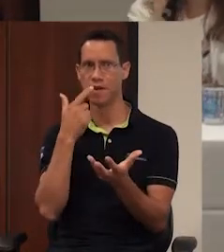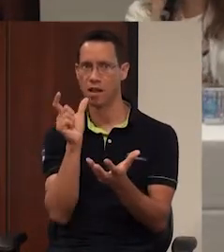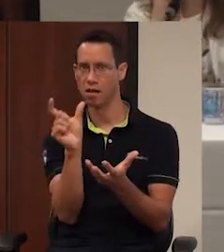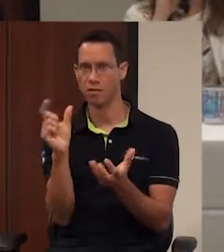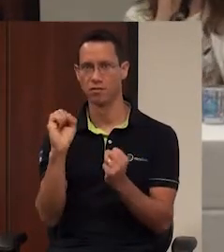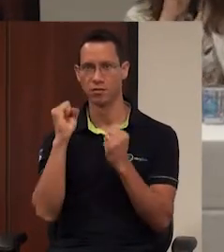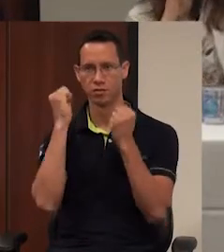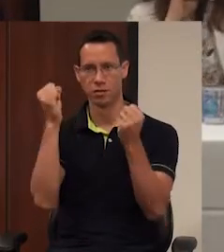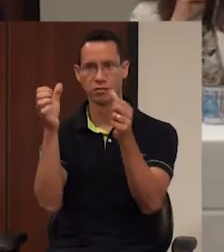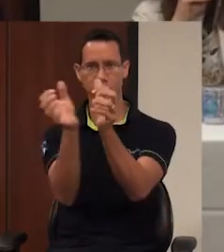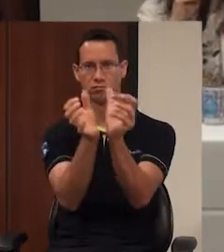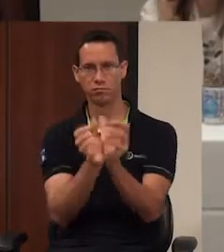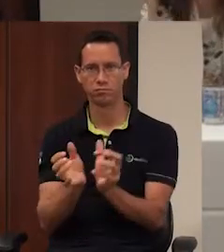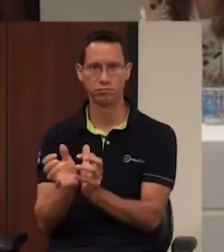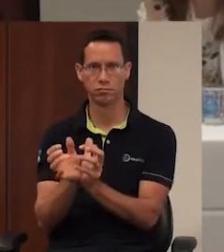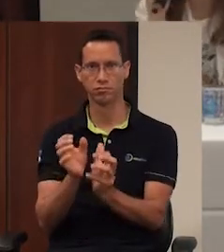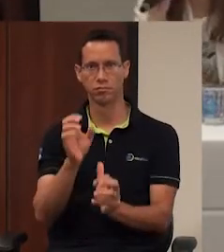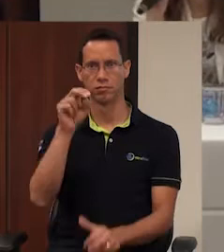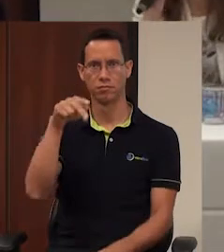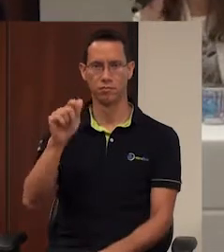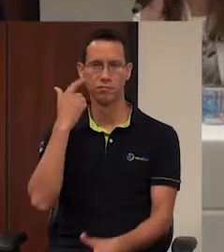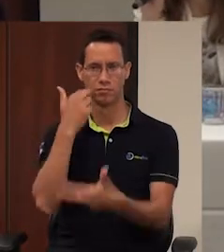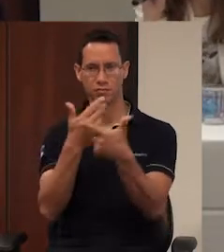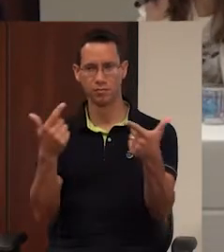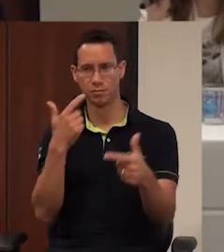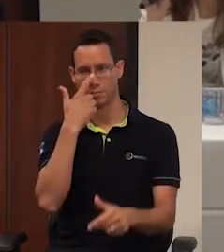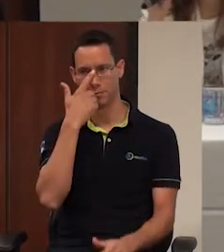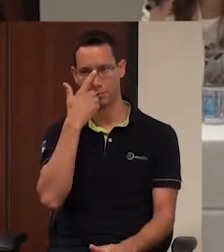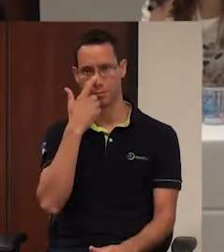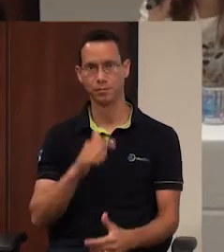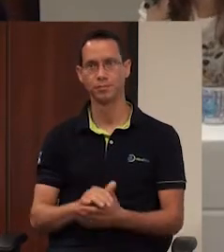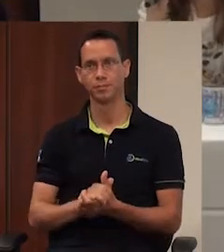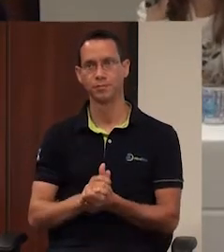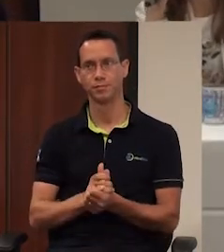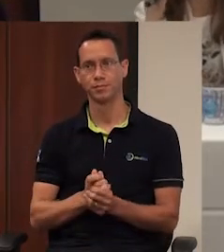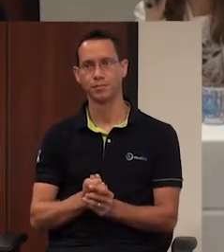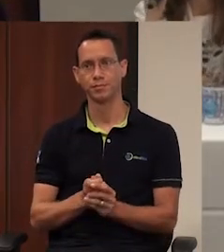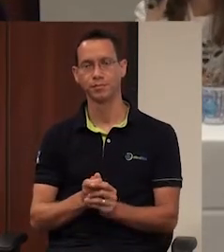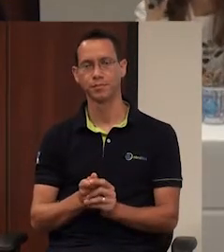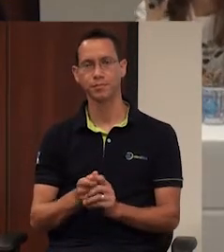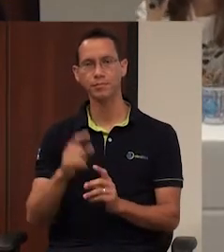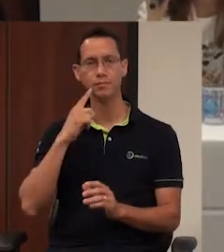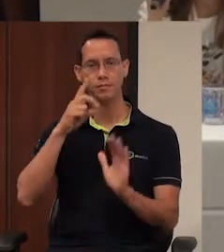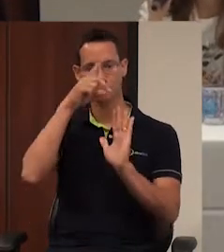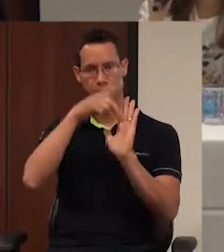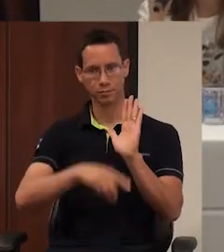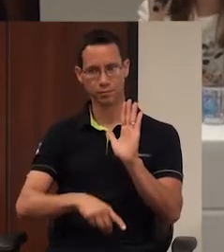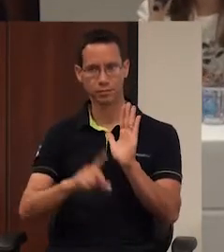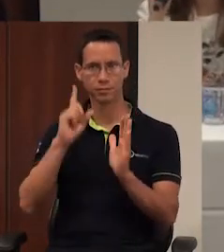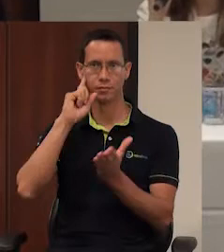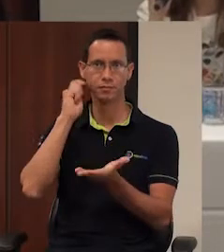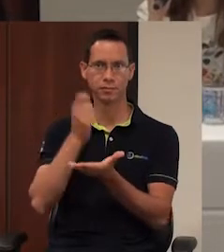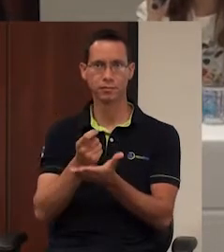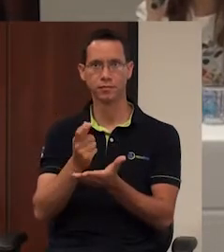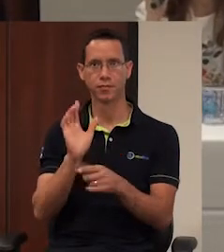Defensoria, das organizações sem fins lucrativos. A Defensoria criou um projeto para atuar na tomada de decisão apoiada.